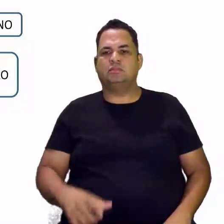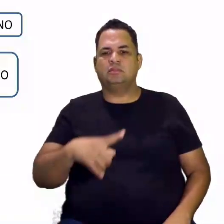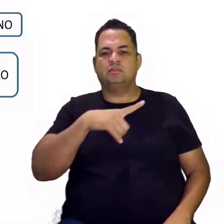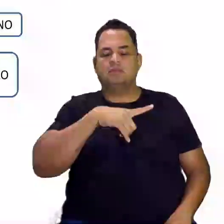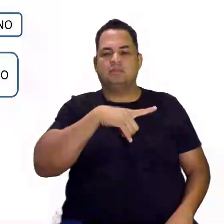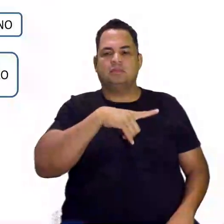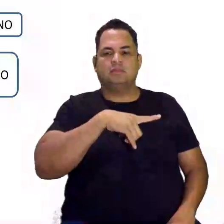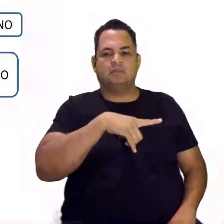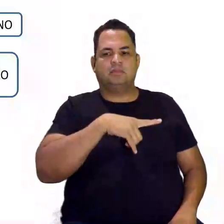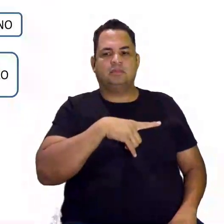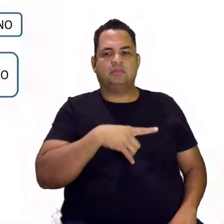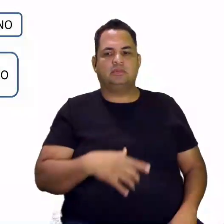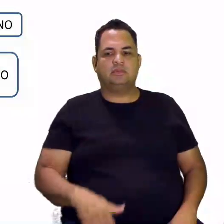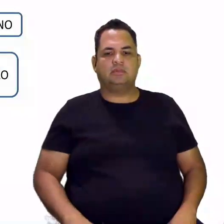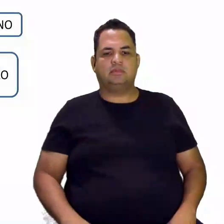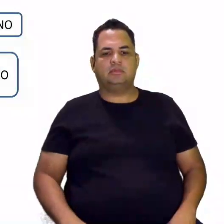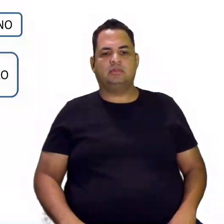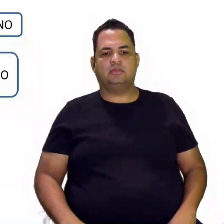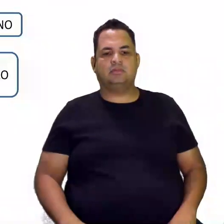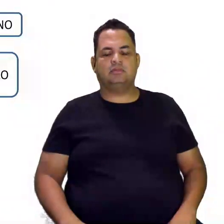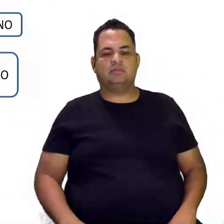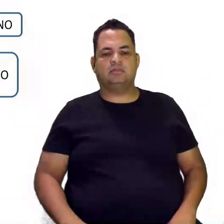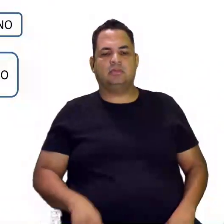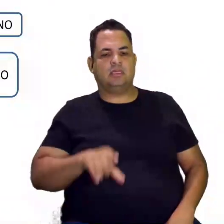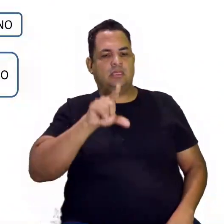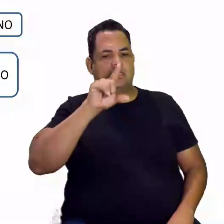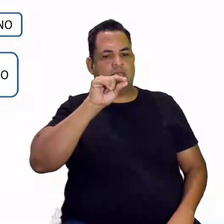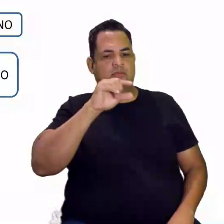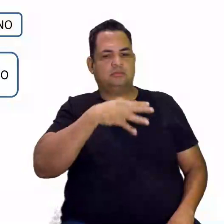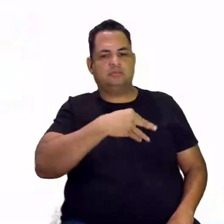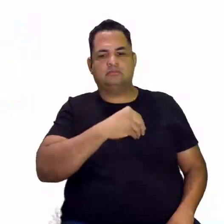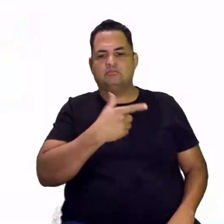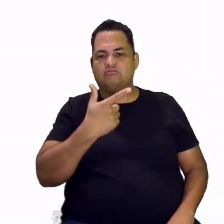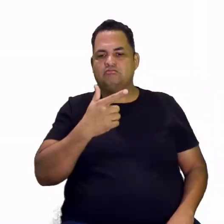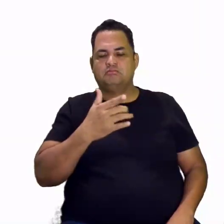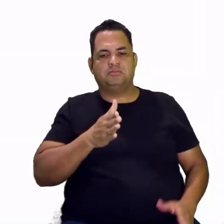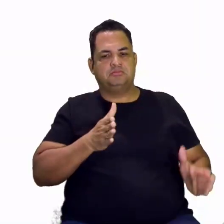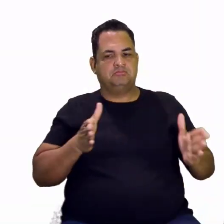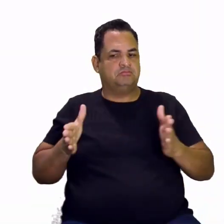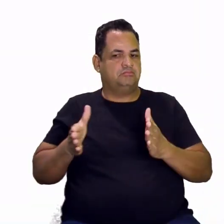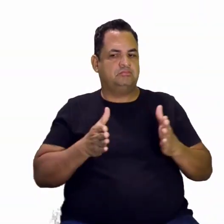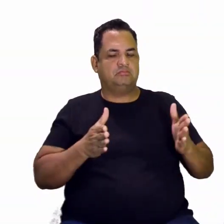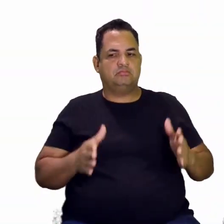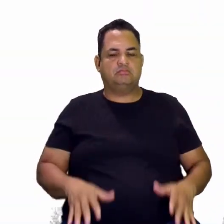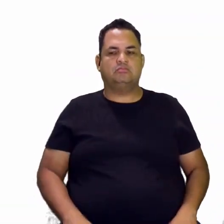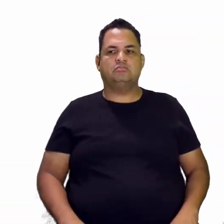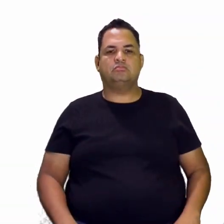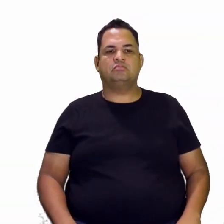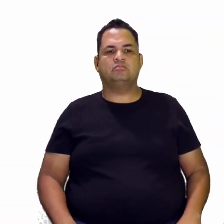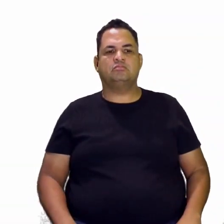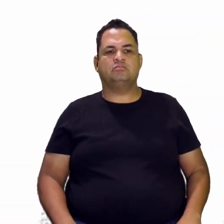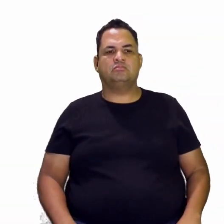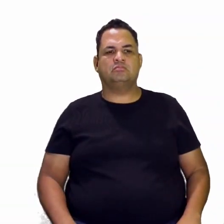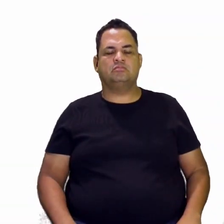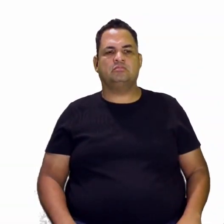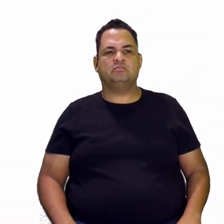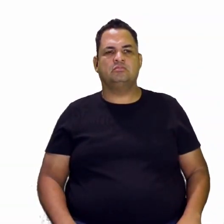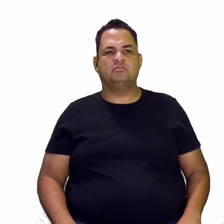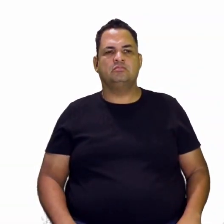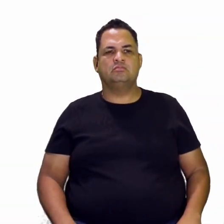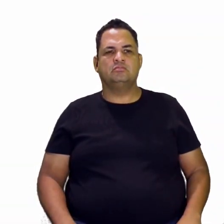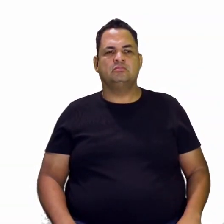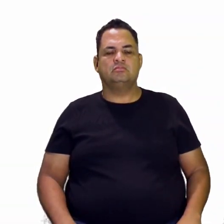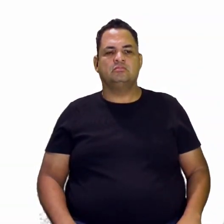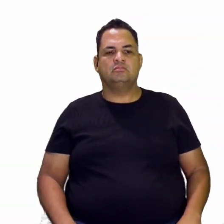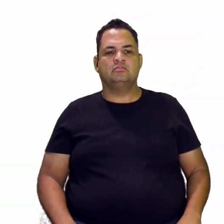os mamíferos não existiam nessa época, tá? Ela vai surgir lá na era cenozoica, né?